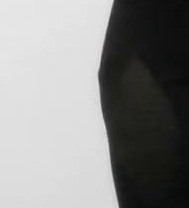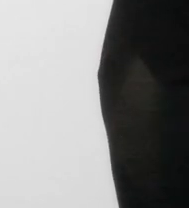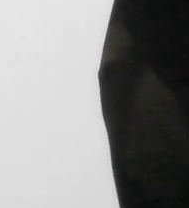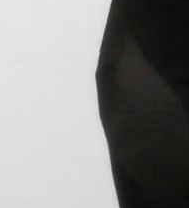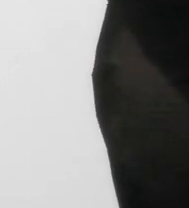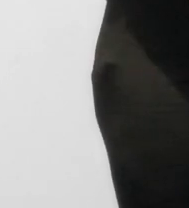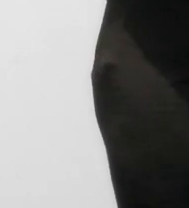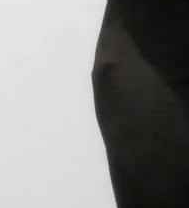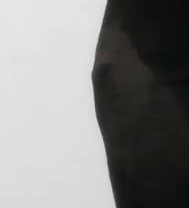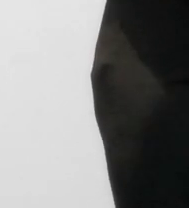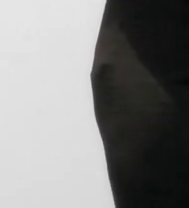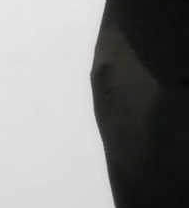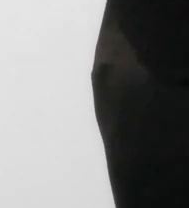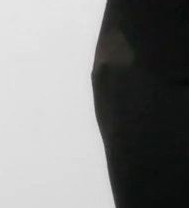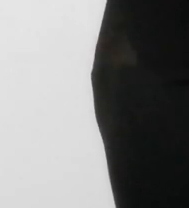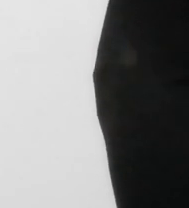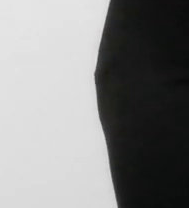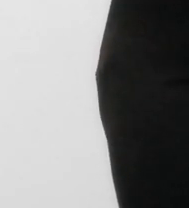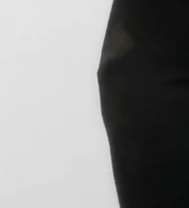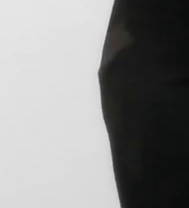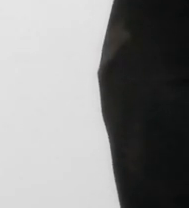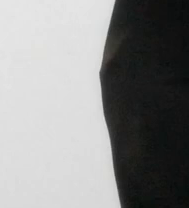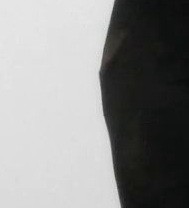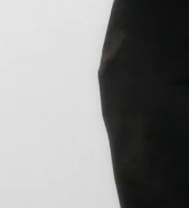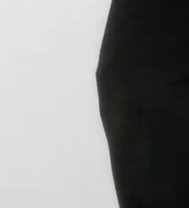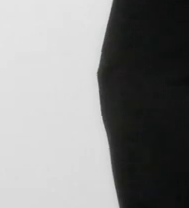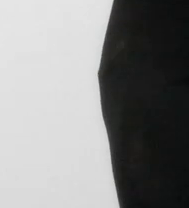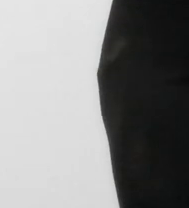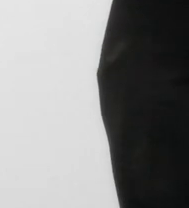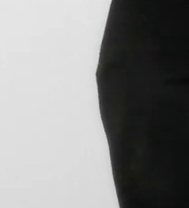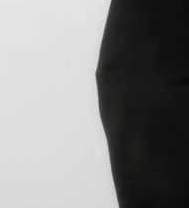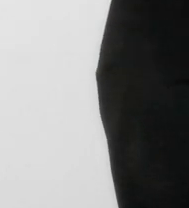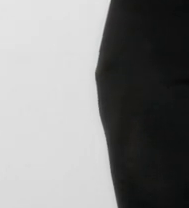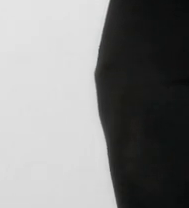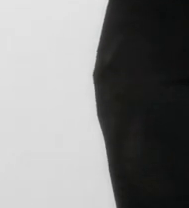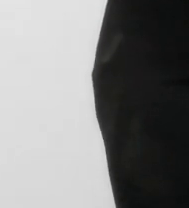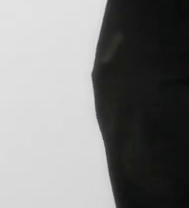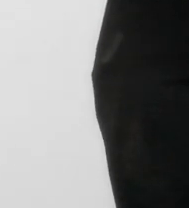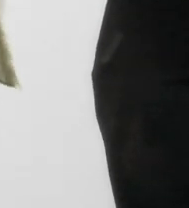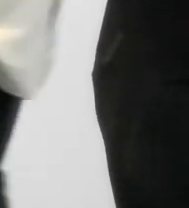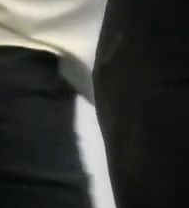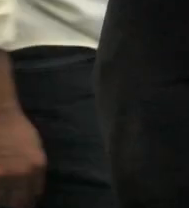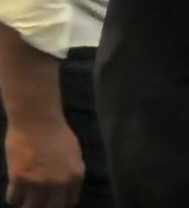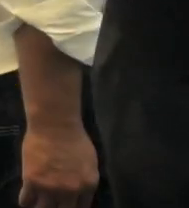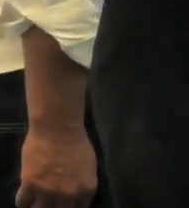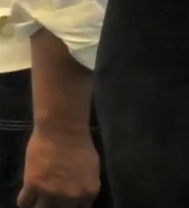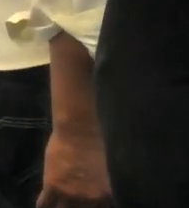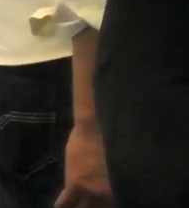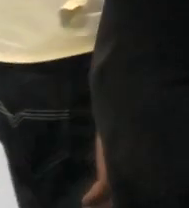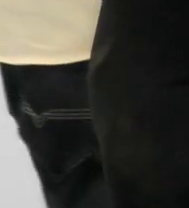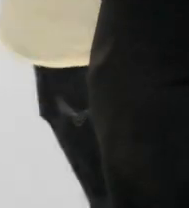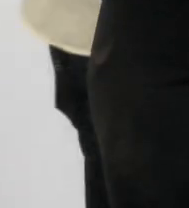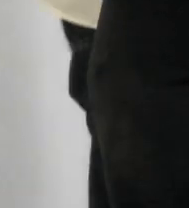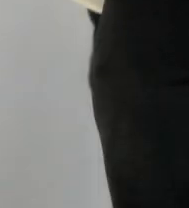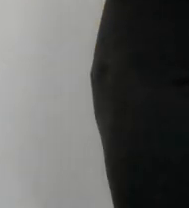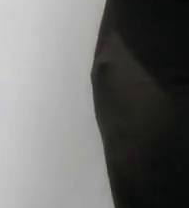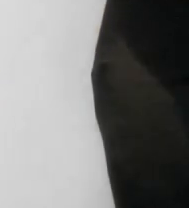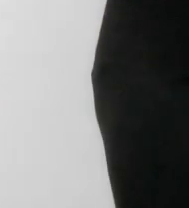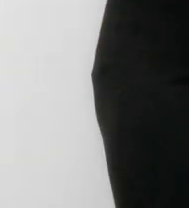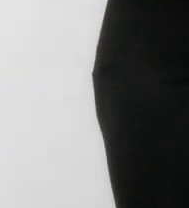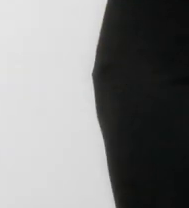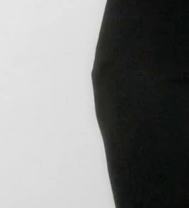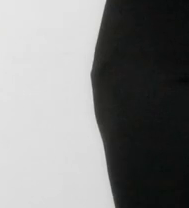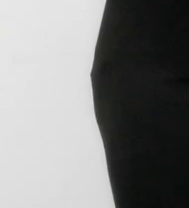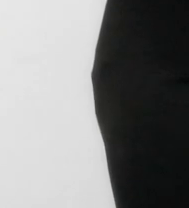agradecimento pelas palavras é muito triste é muito triste como mãe a gente tem que